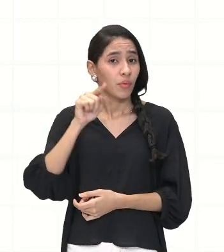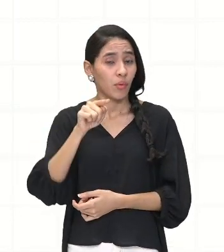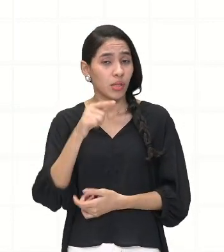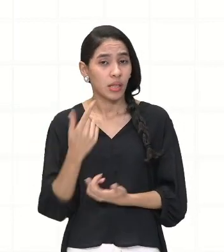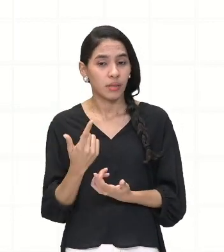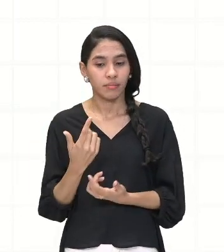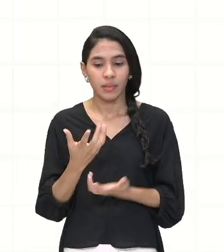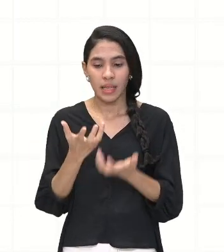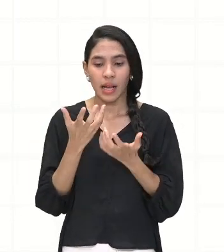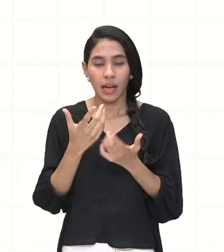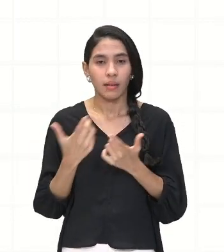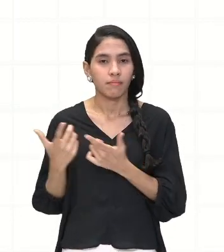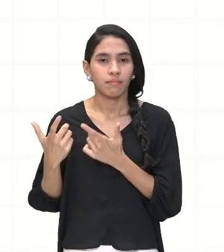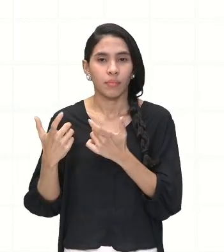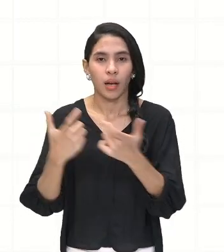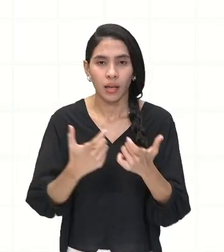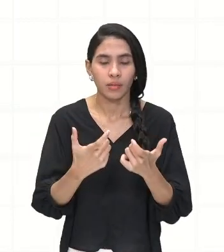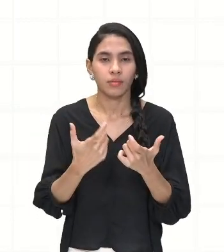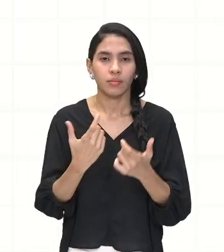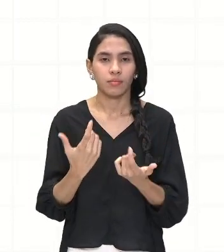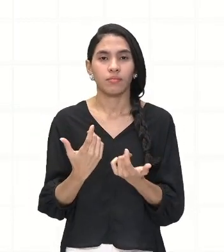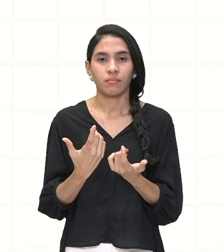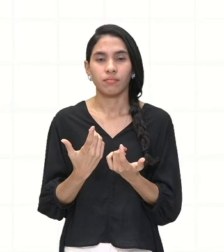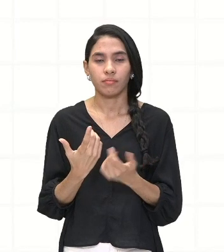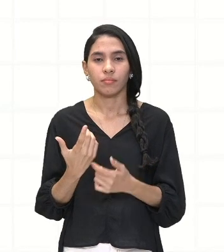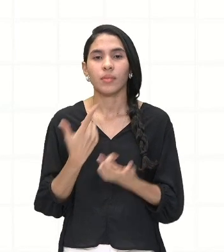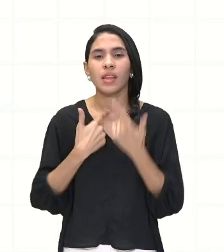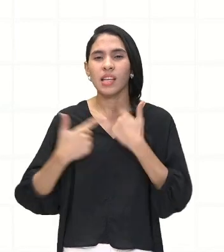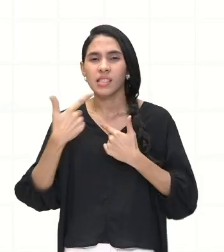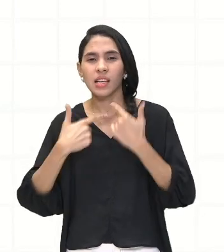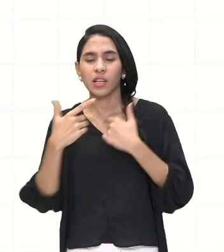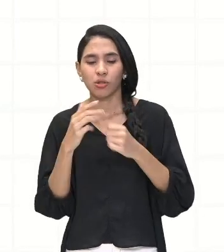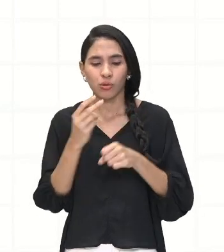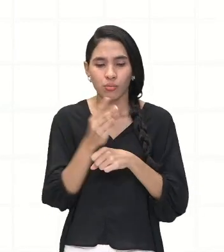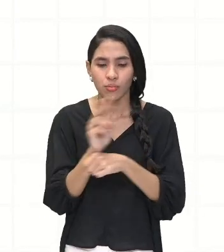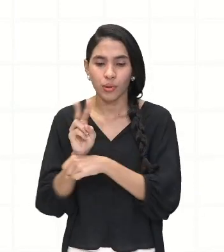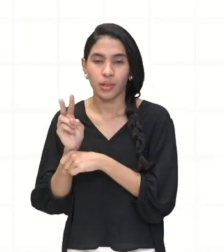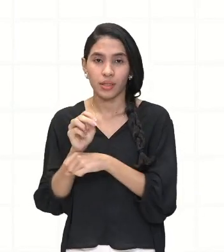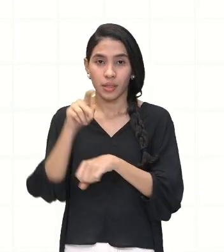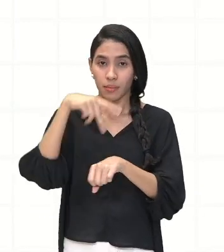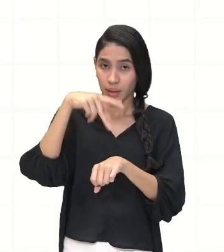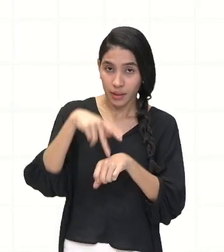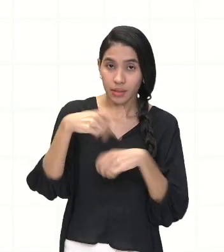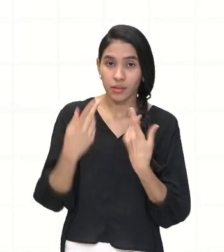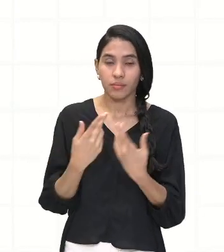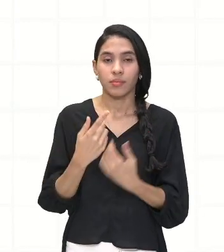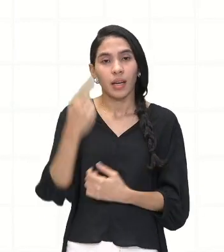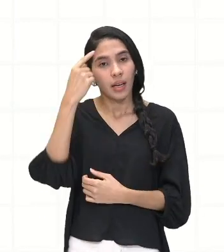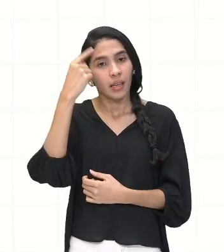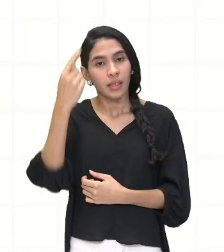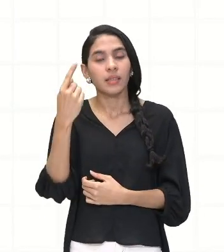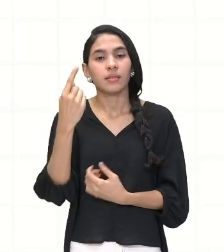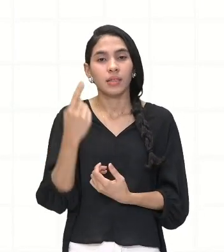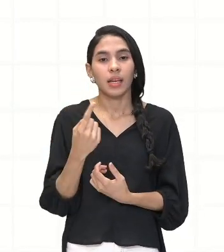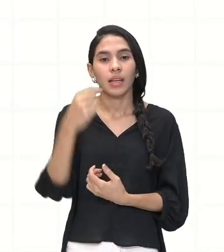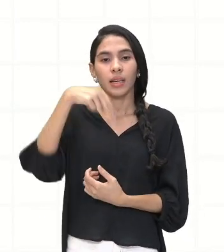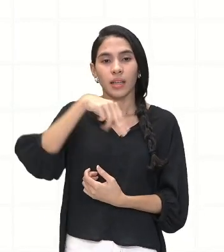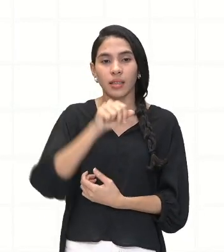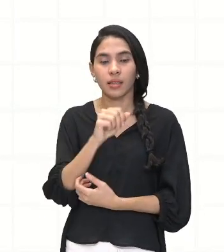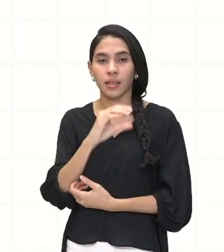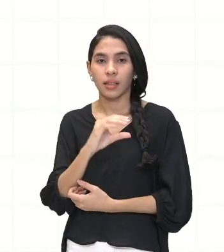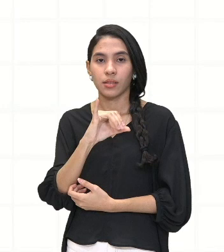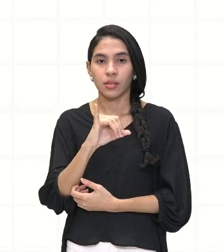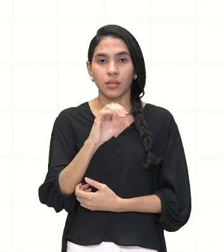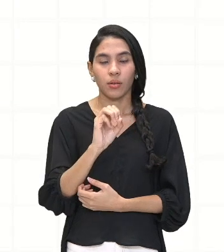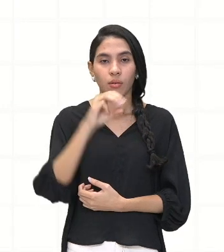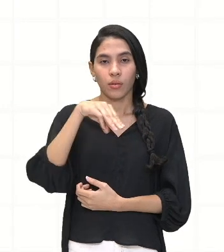uma nação, você lutar por um país? Você querer proteger essa nação, esse ideal